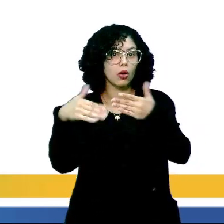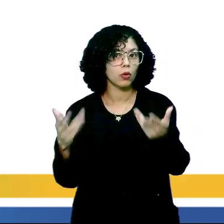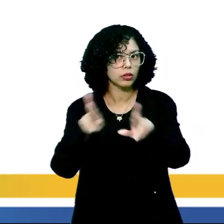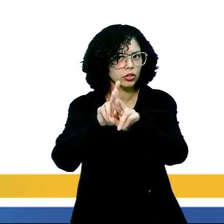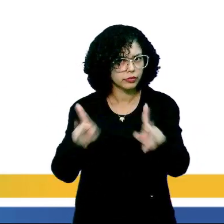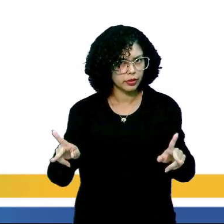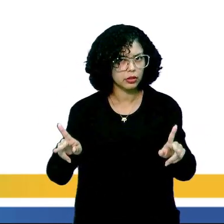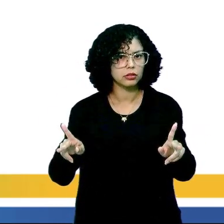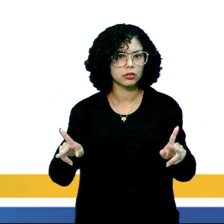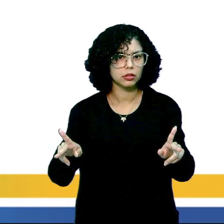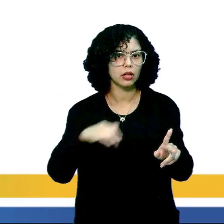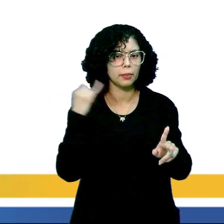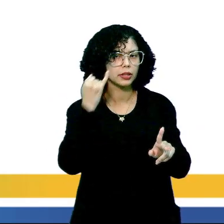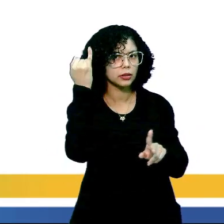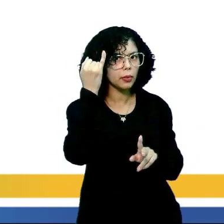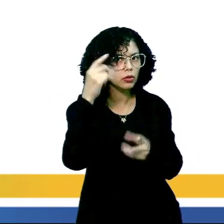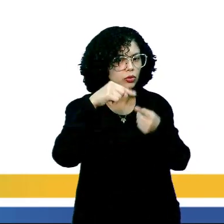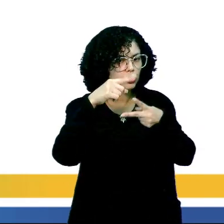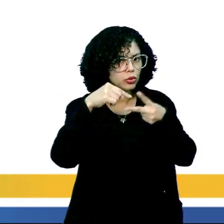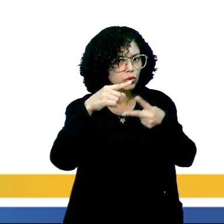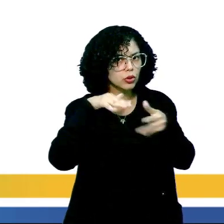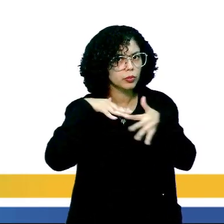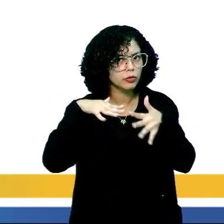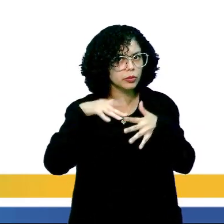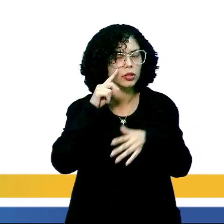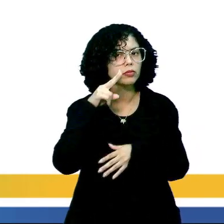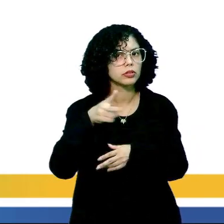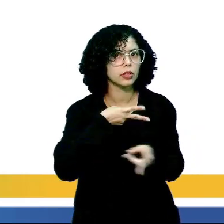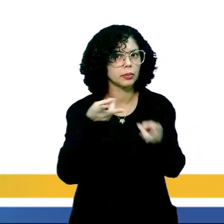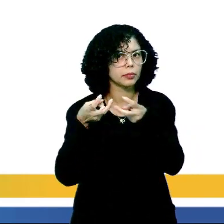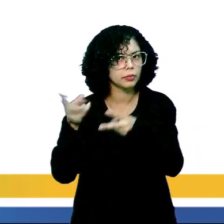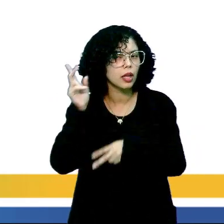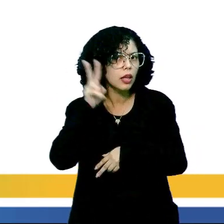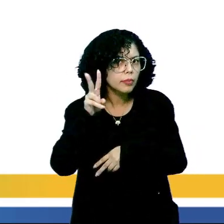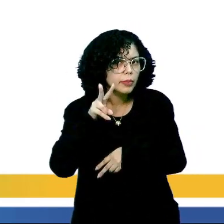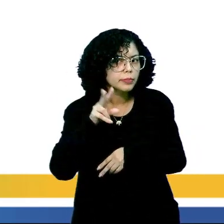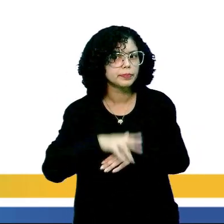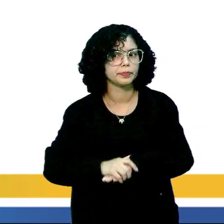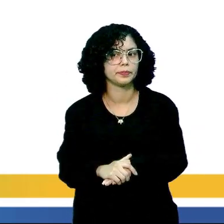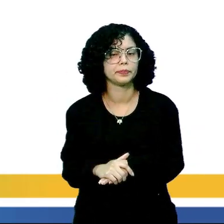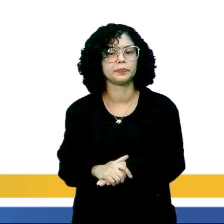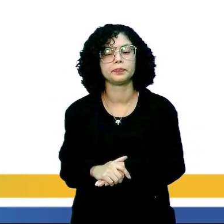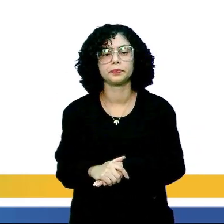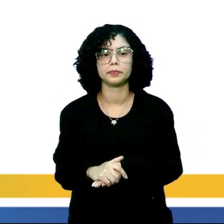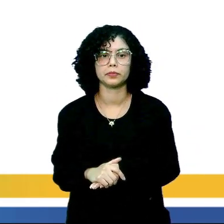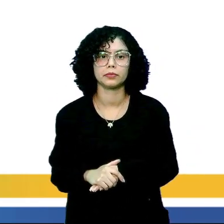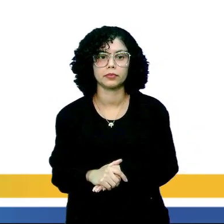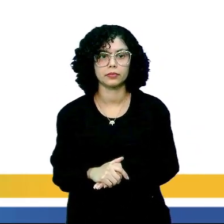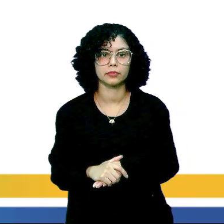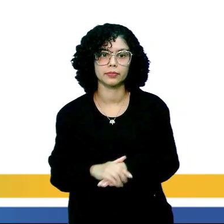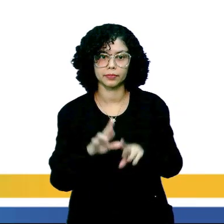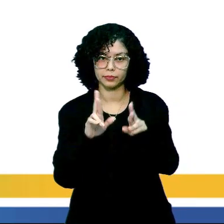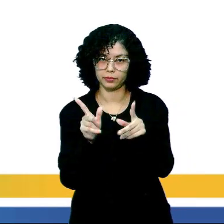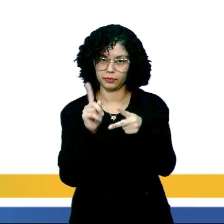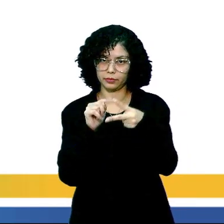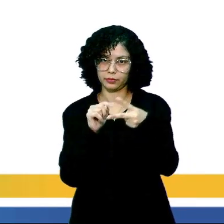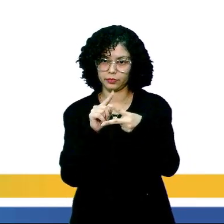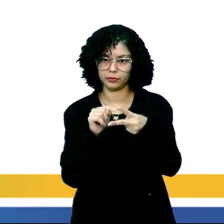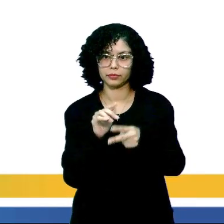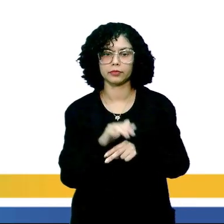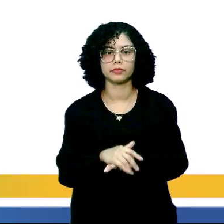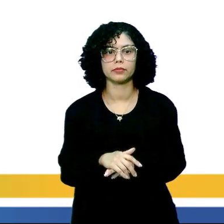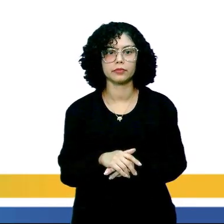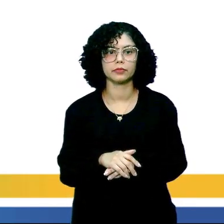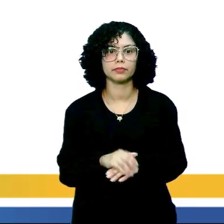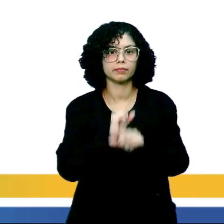as diferenças principais entre os dois movimentos que você se recorda? A principal diferença entre os dois